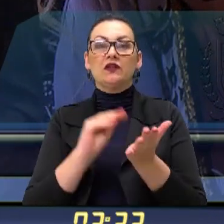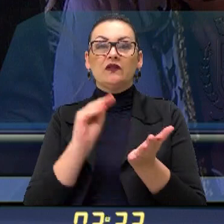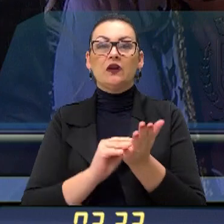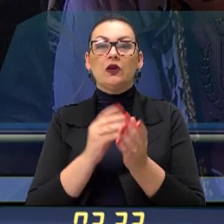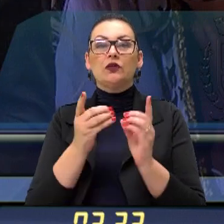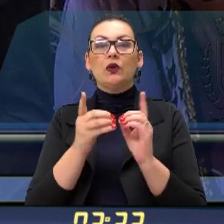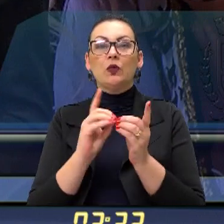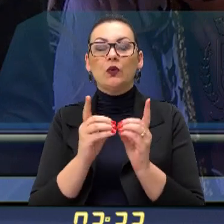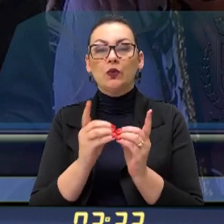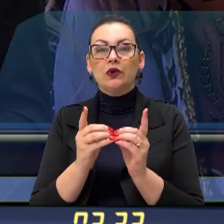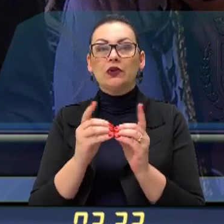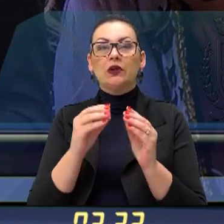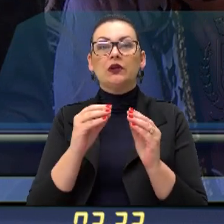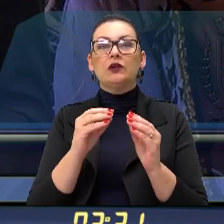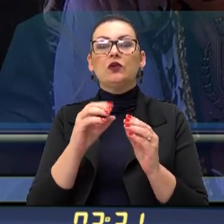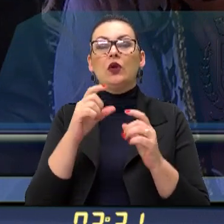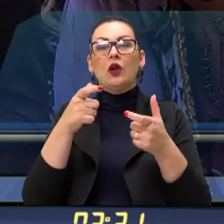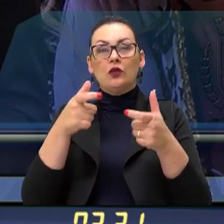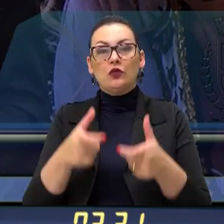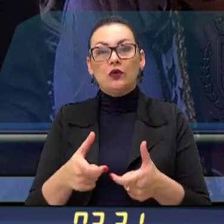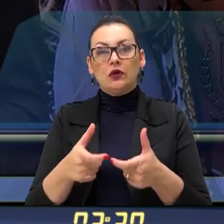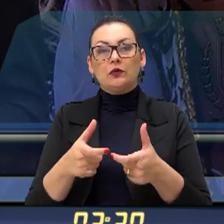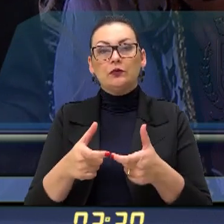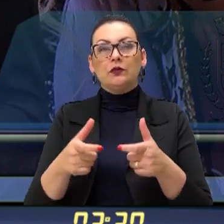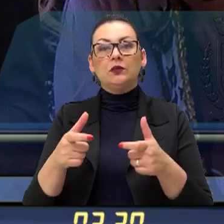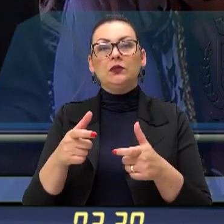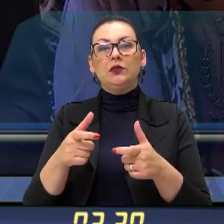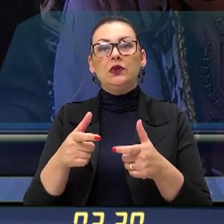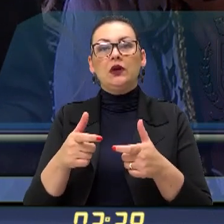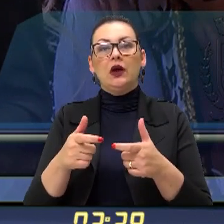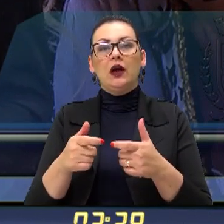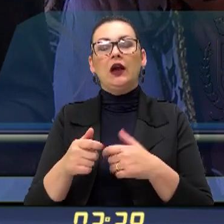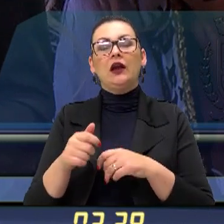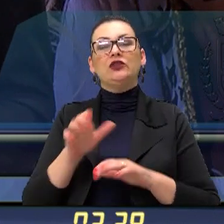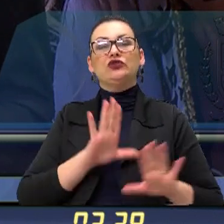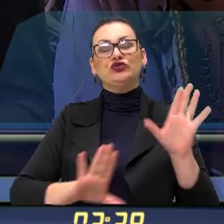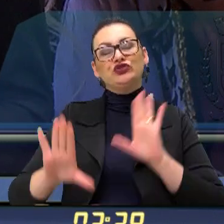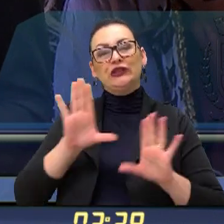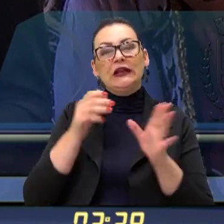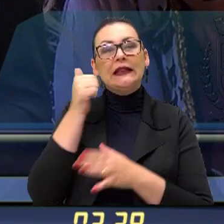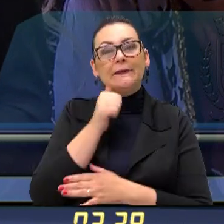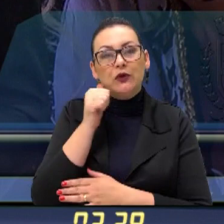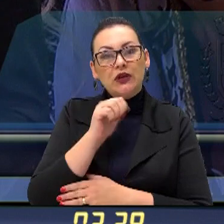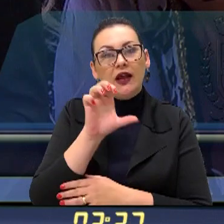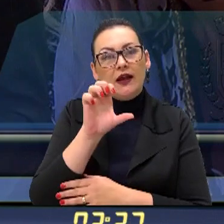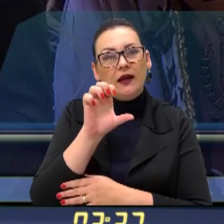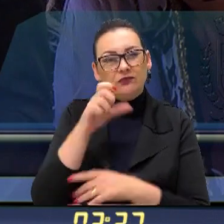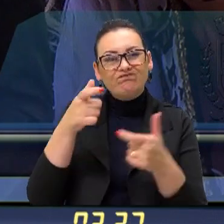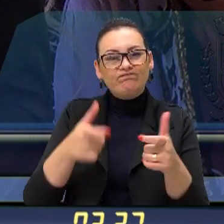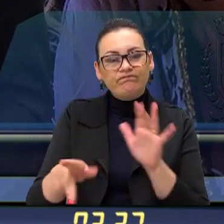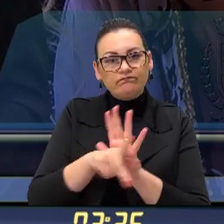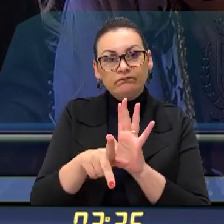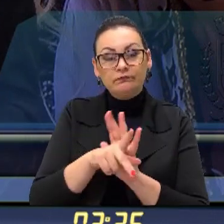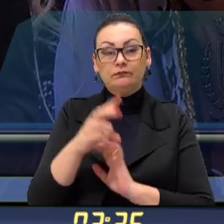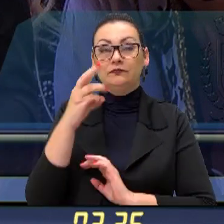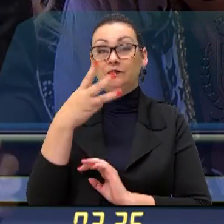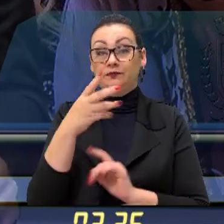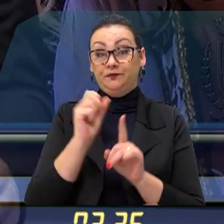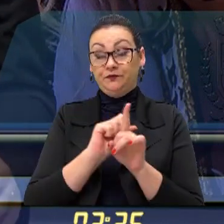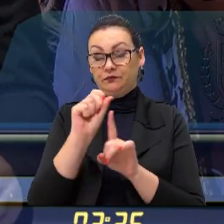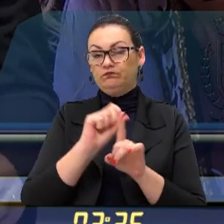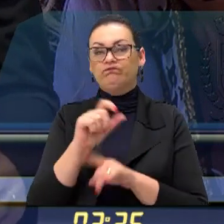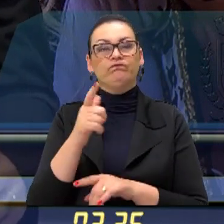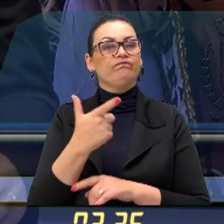de coordenadora do Escritório de Defesa dos Direitos da Mulher. Há cerca de 3 meses, o escritório está sem